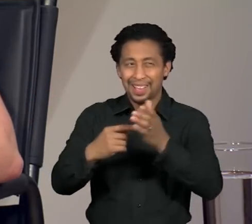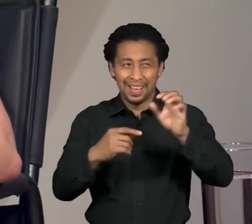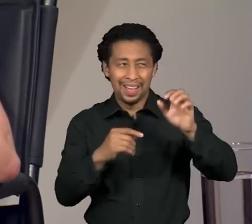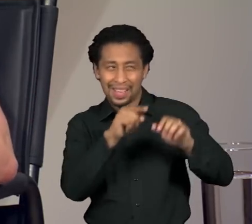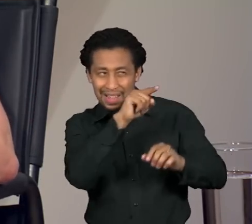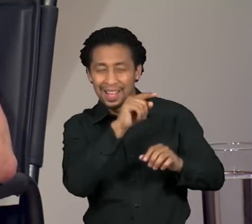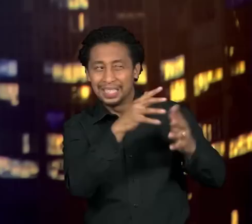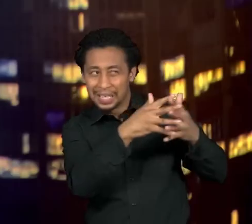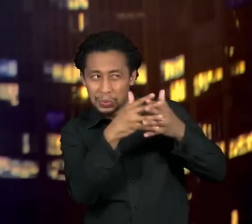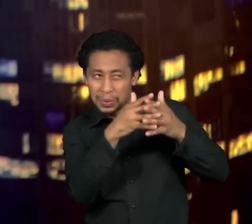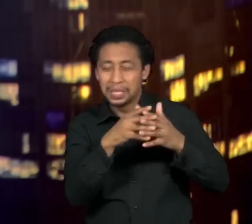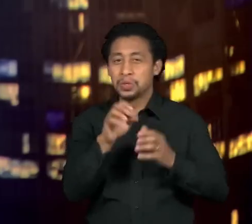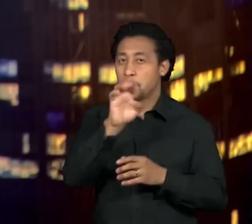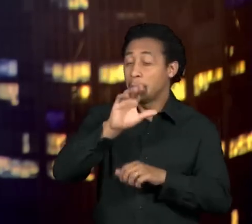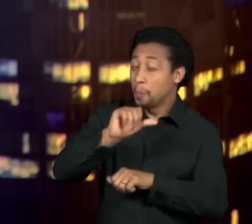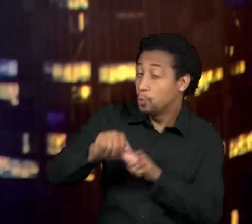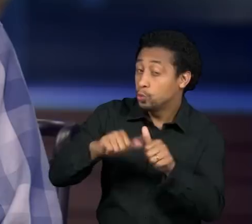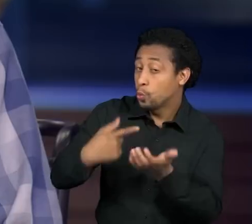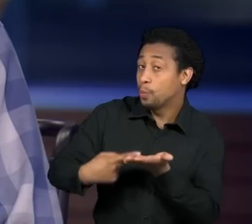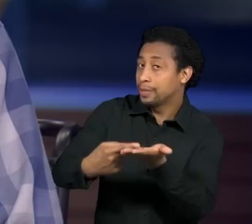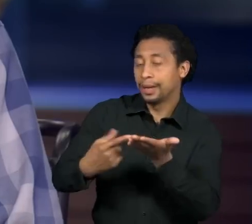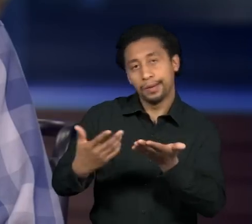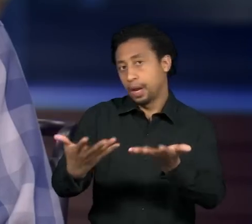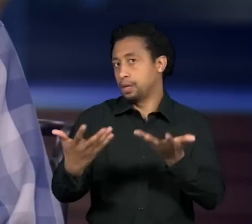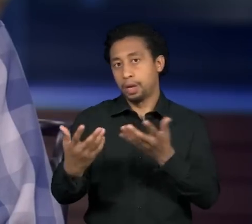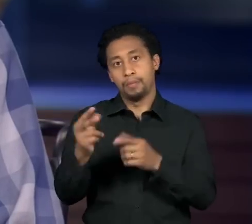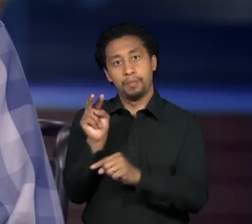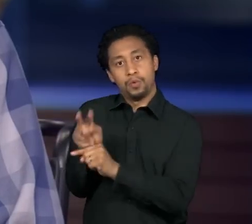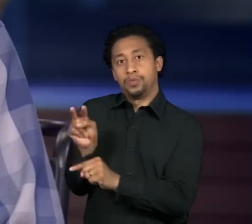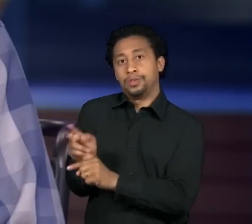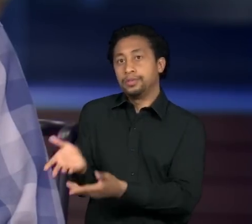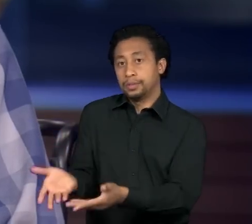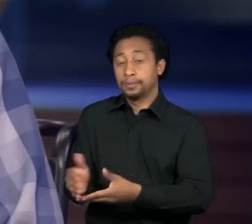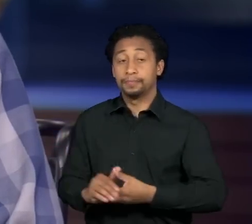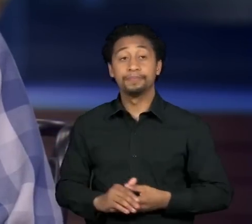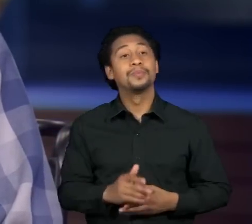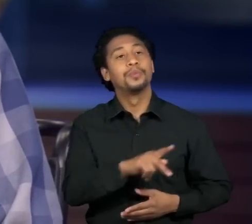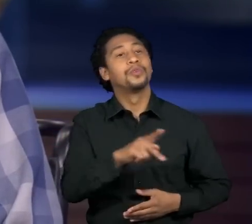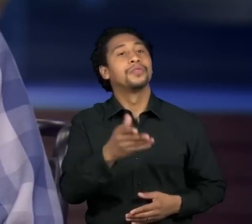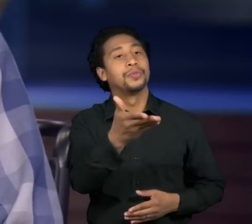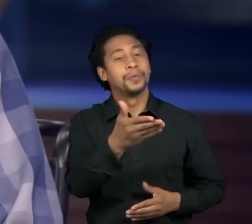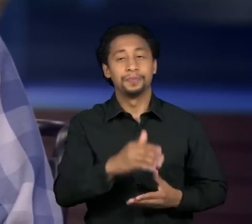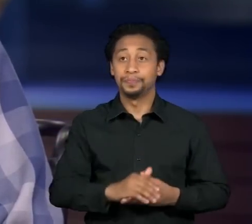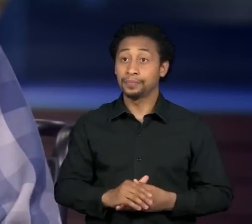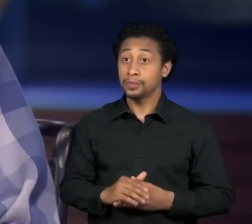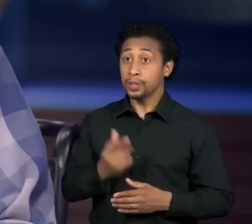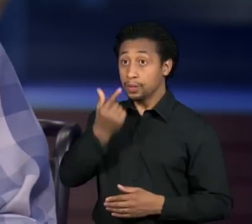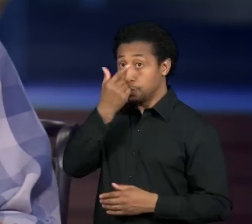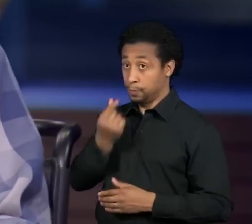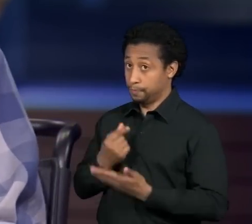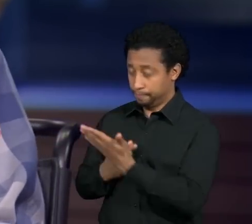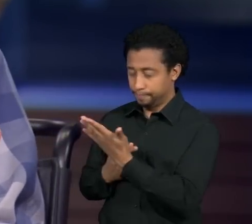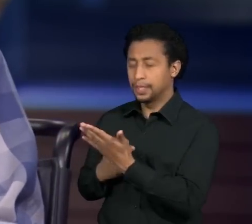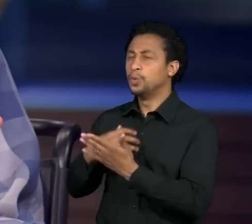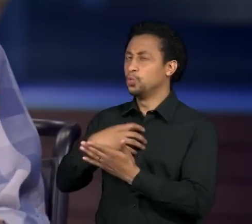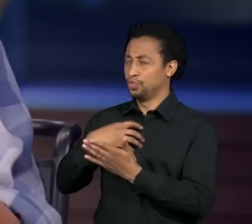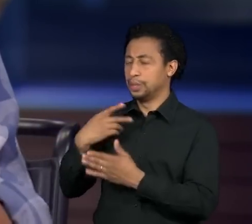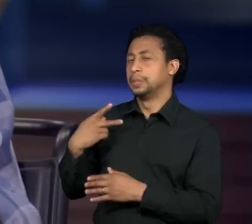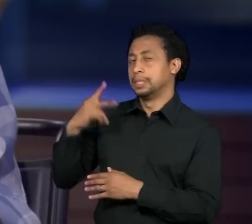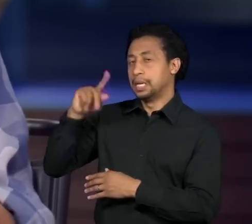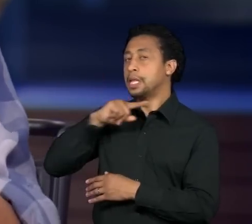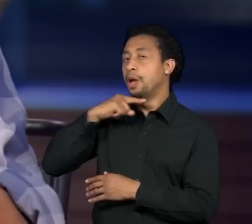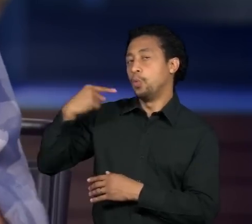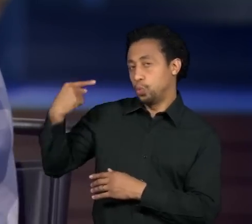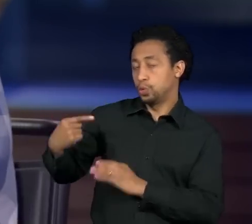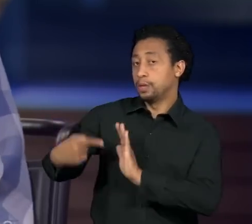própria União Europeia. Professor. O Putin é o que em russo se chama derjavnik. A palavra derjava, na língua